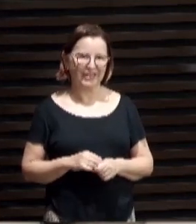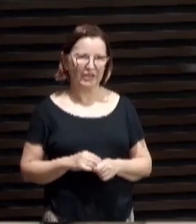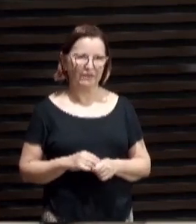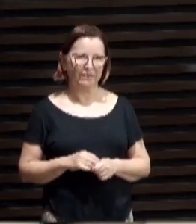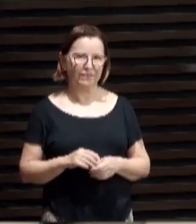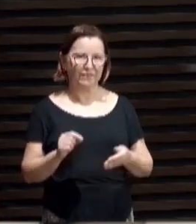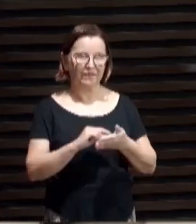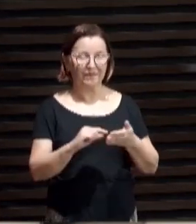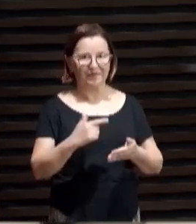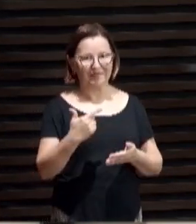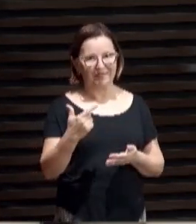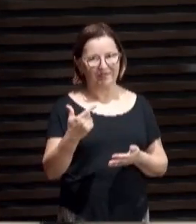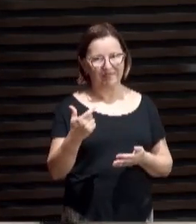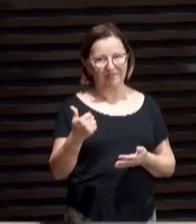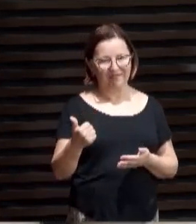Versículo 21.